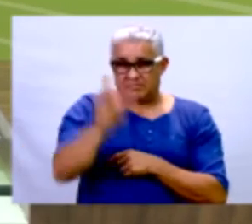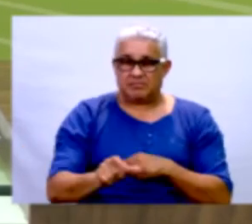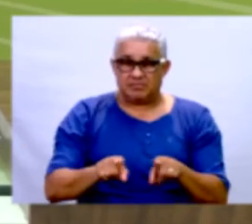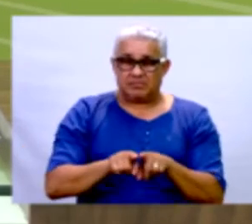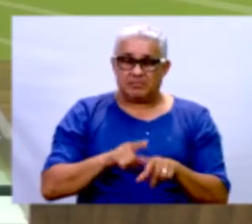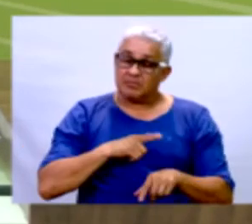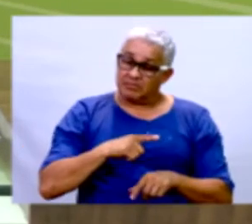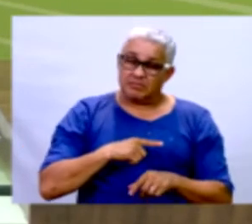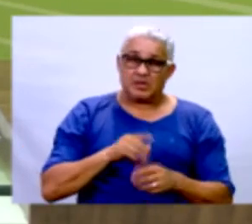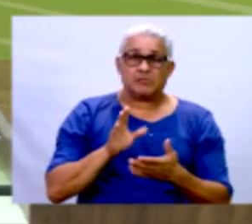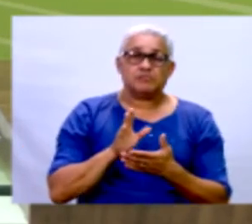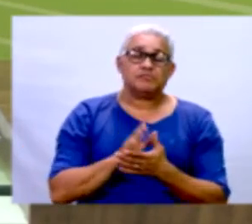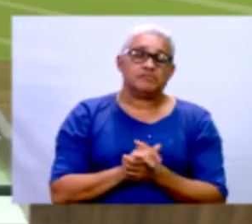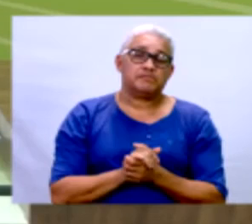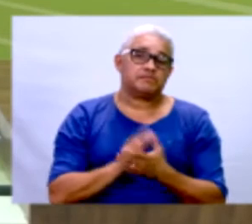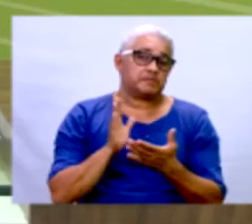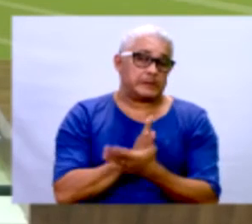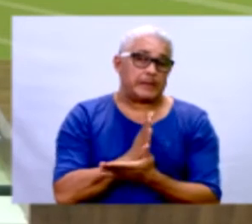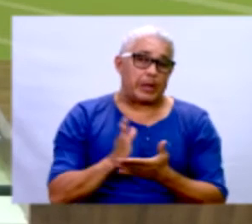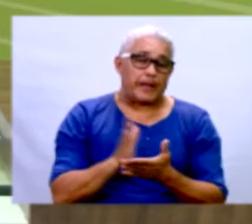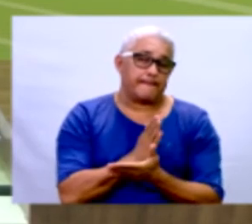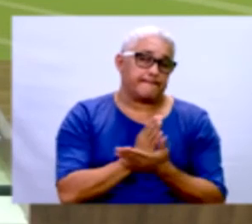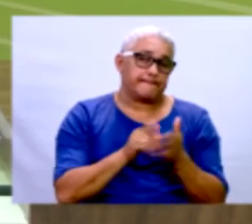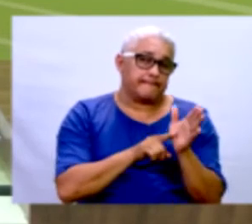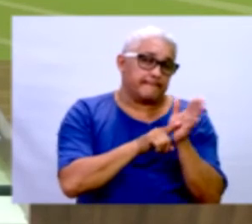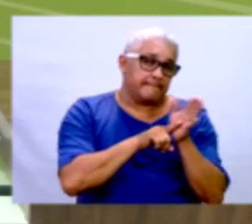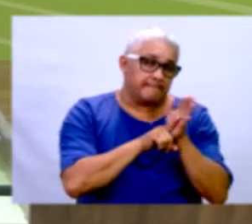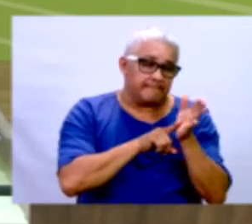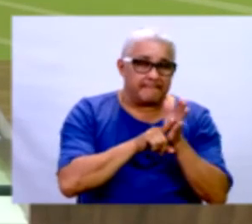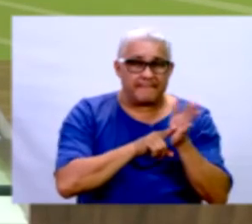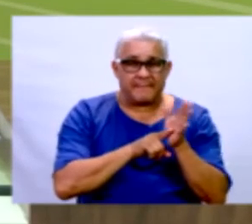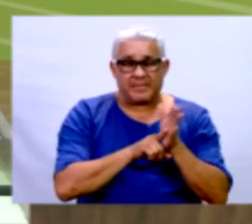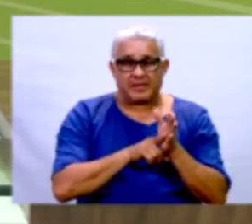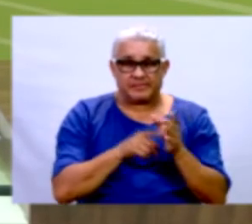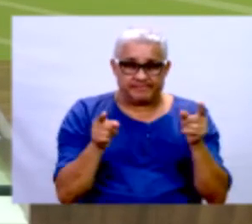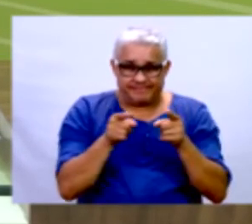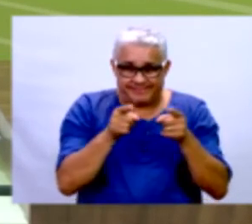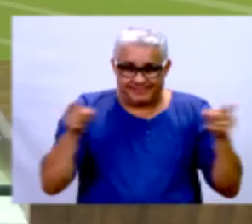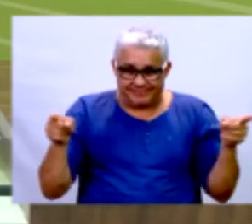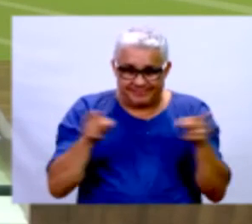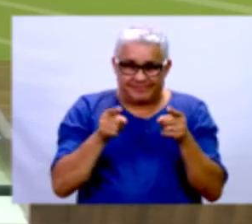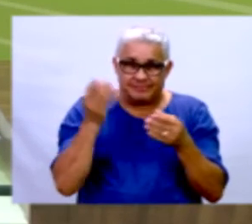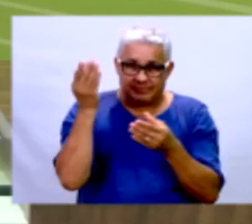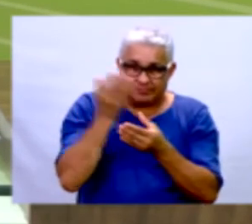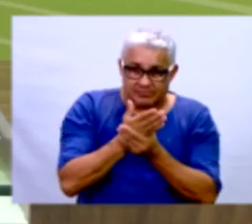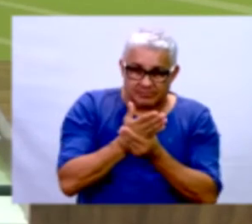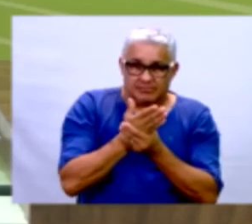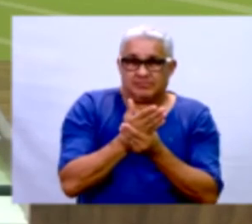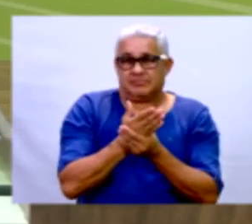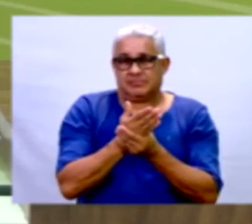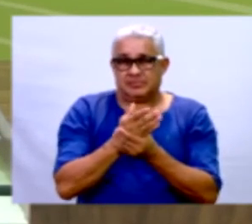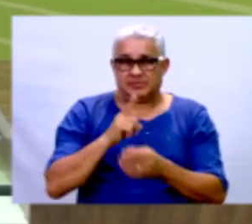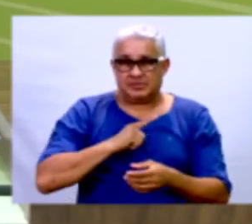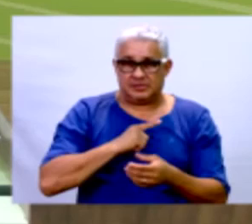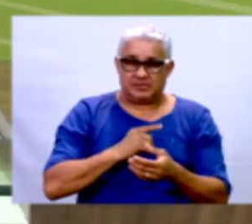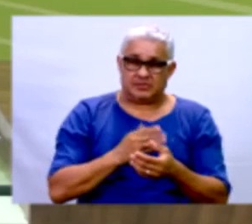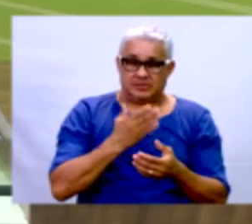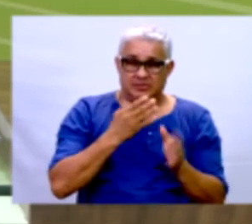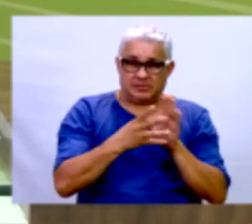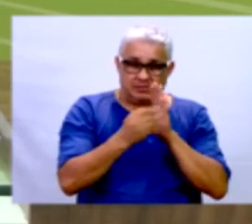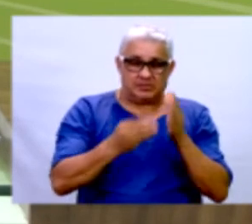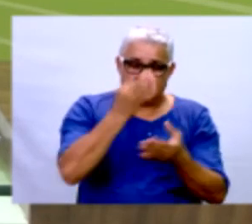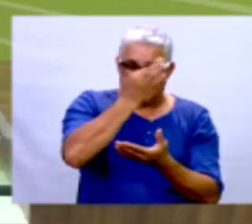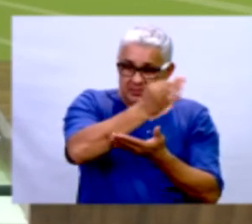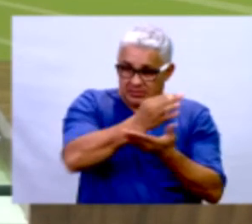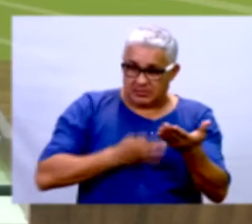também alguns estudos sobre o tamanho dos arquivos, só que como são formatos texto,